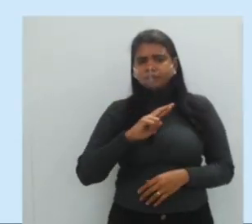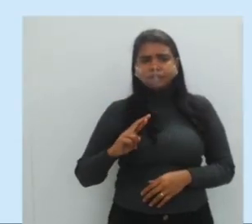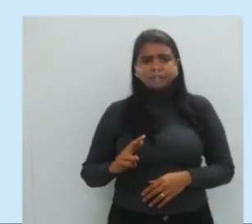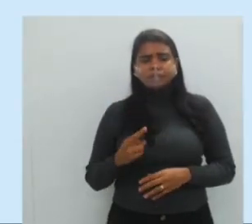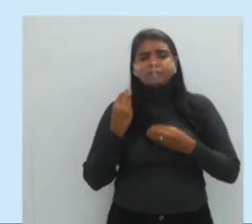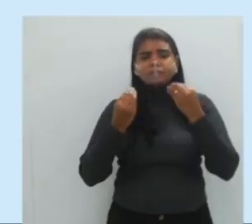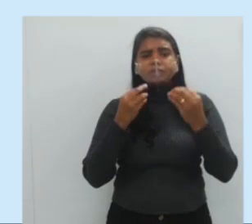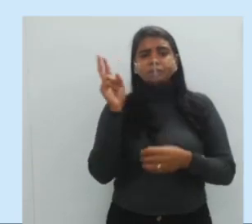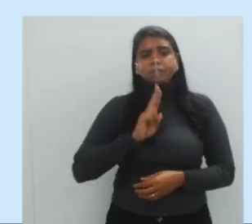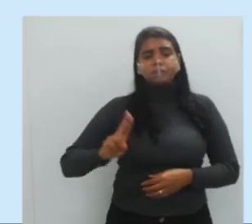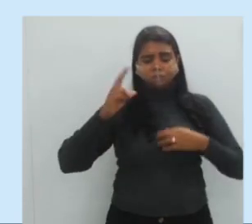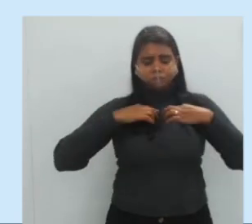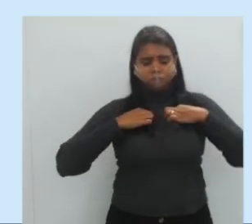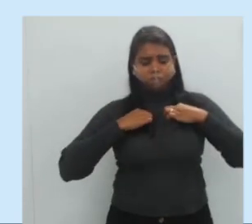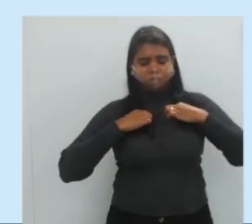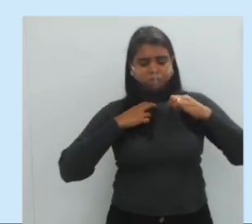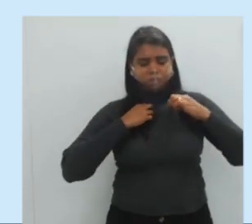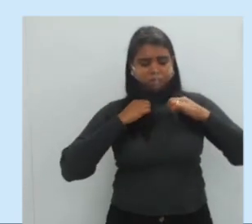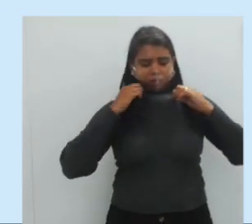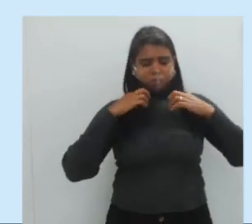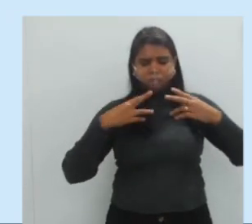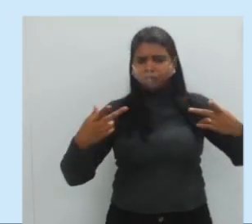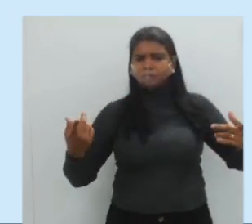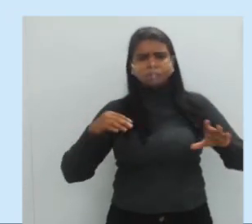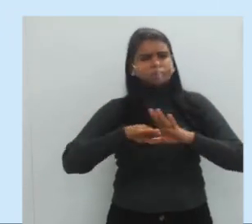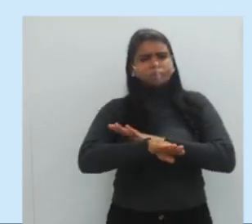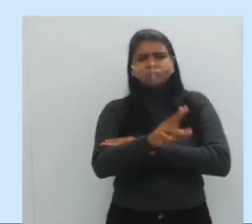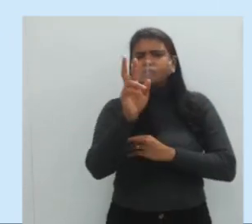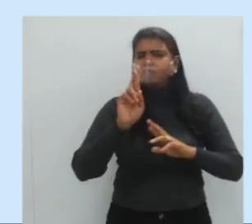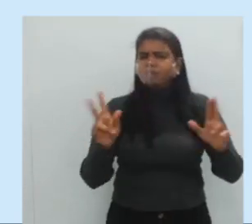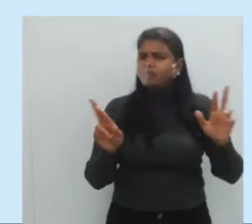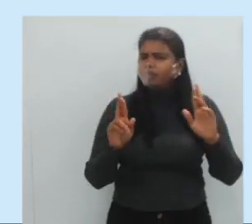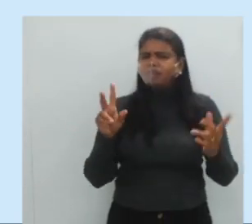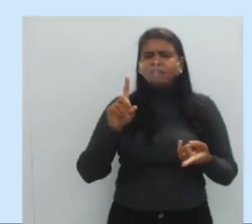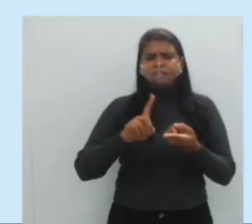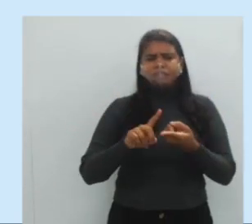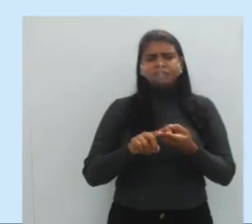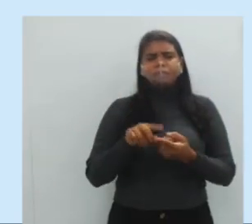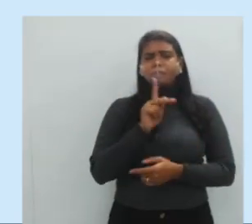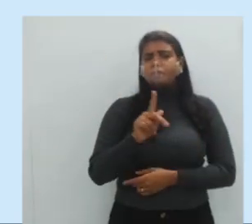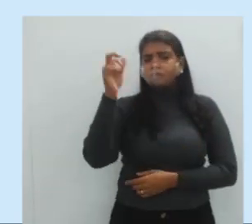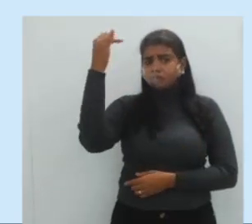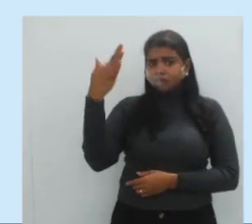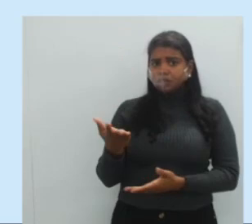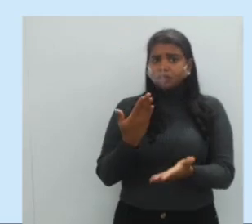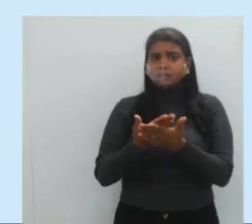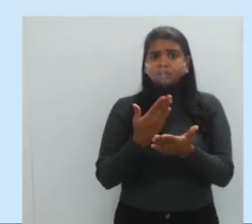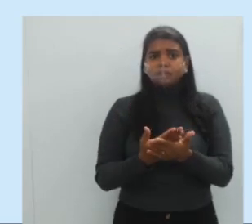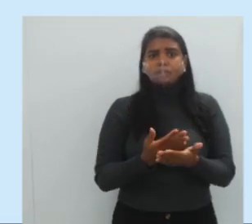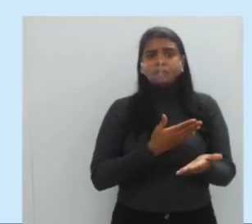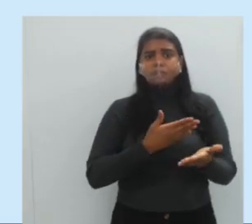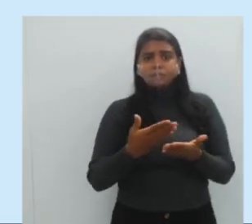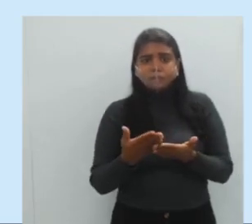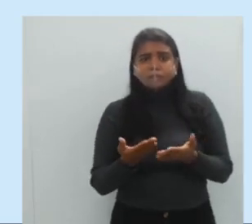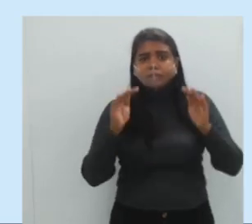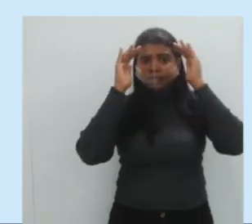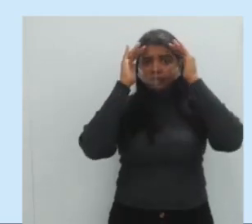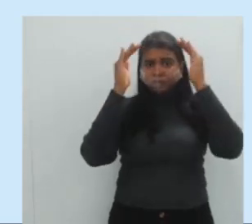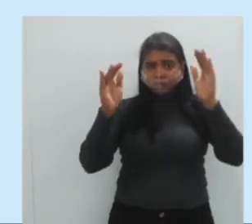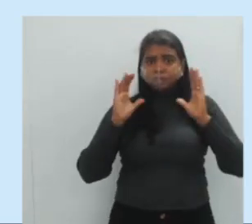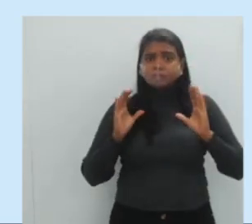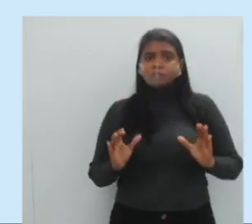Então justamente nós voltamos ao nosso início, lá ao início de nossa aula, em que eu falava justamente a questão